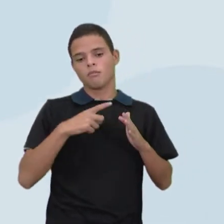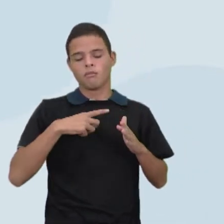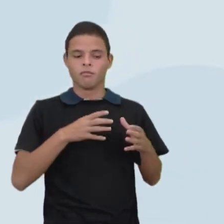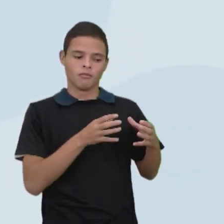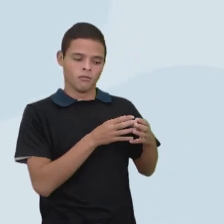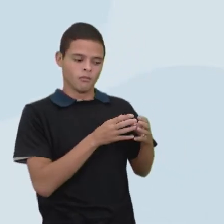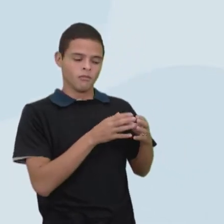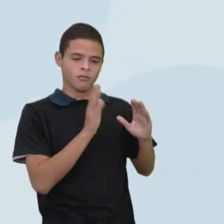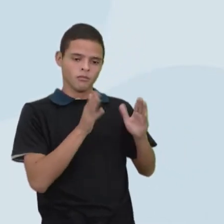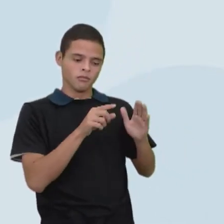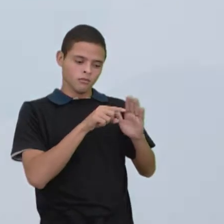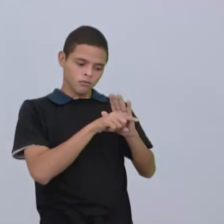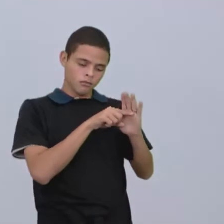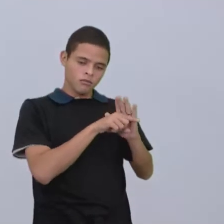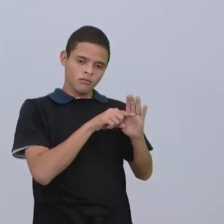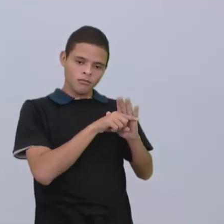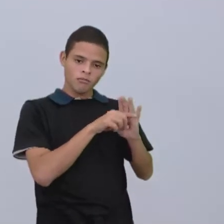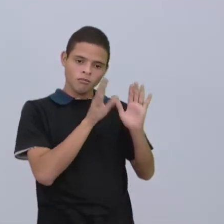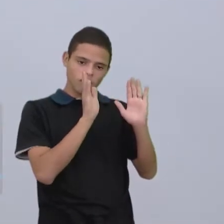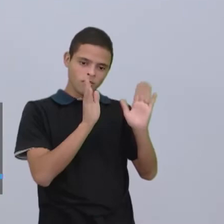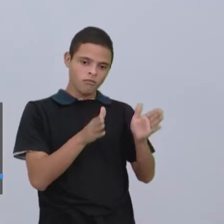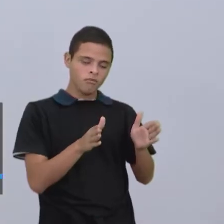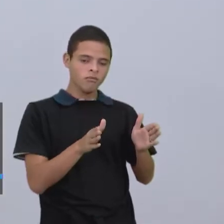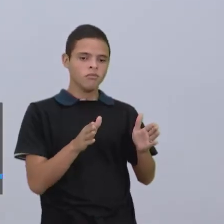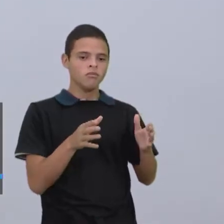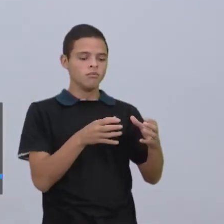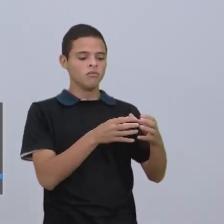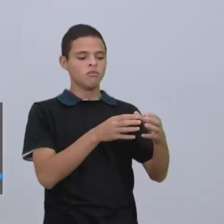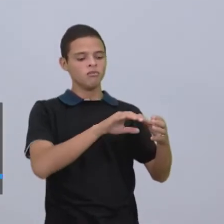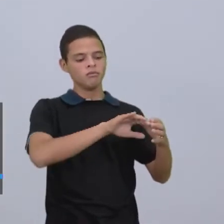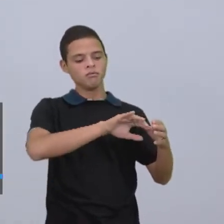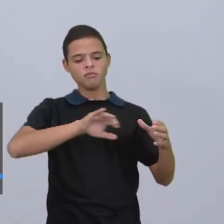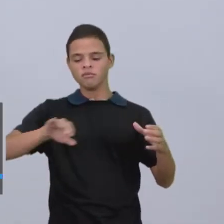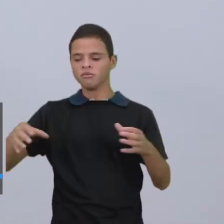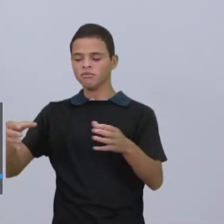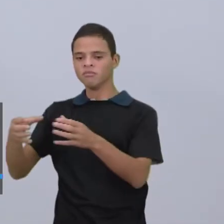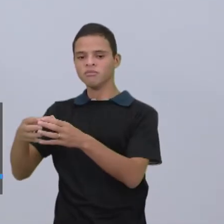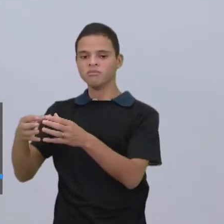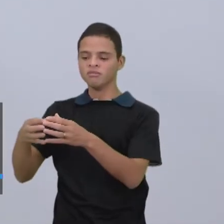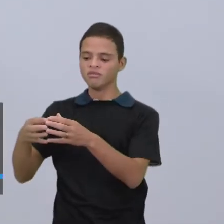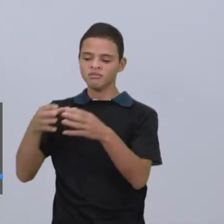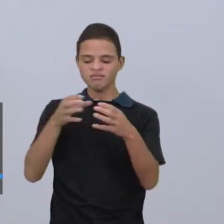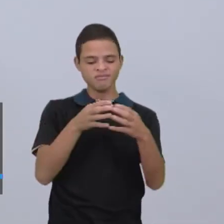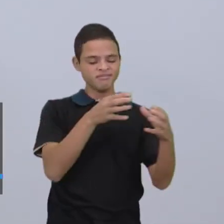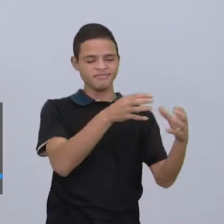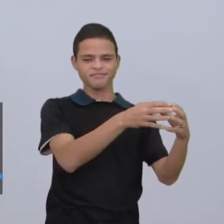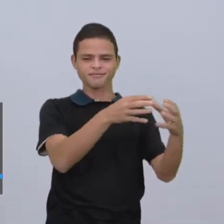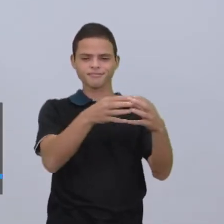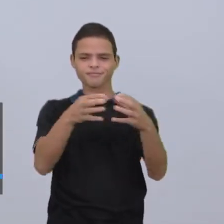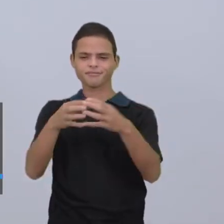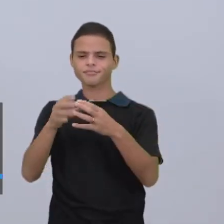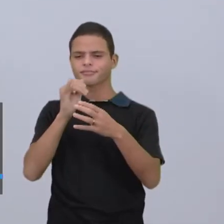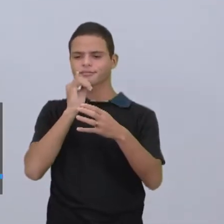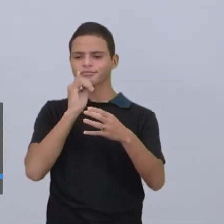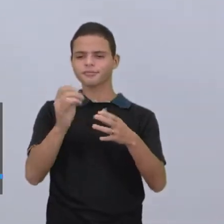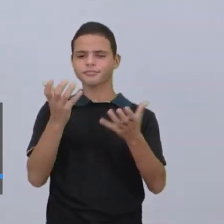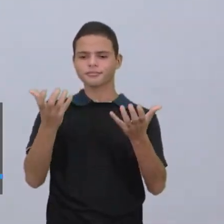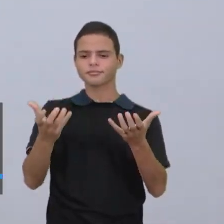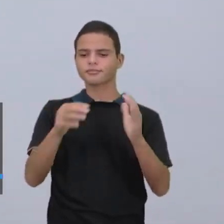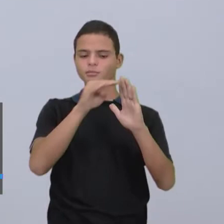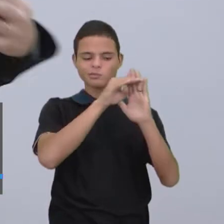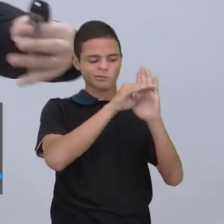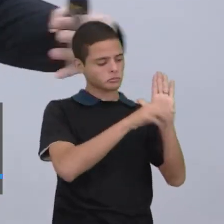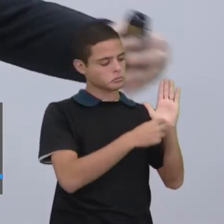já organizado de alguma forma, tá? Já está separado de alguma forma, então já tem lá subgrupos. E aí ele vai falar, olha, eu quero escolher